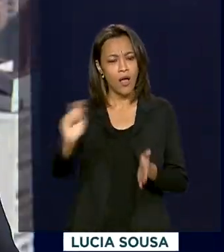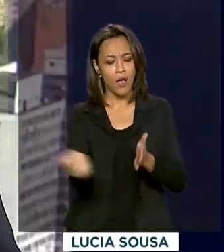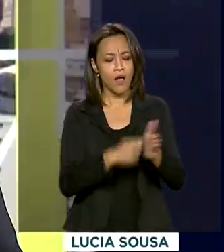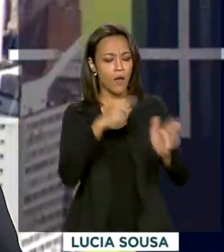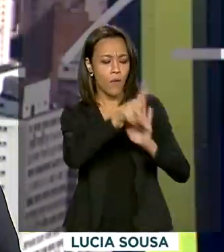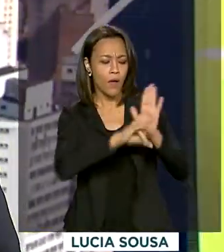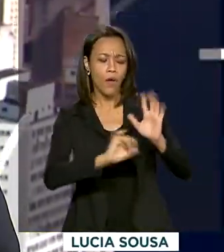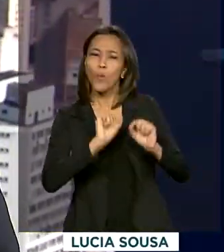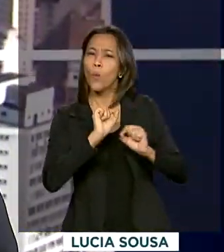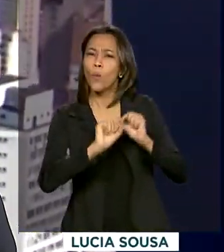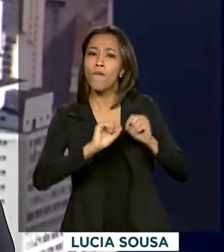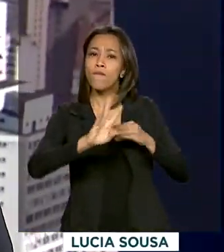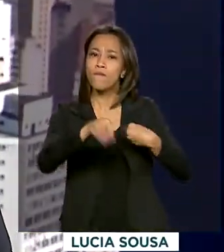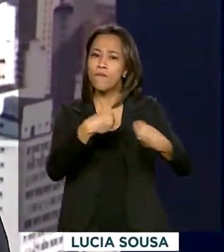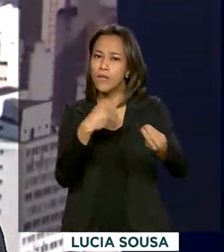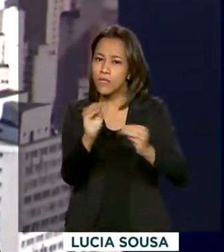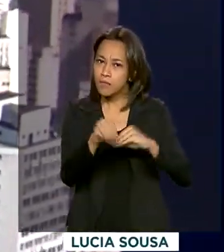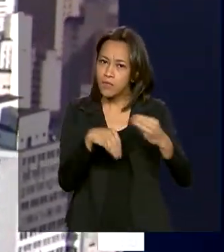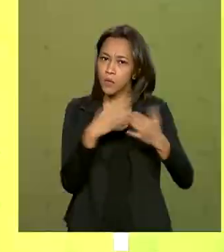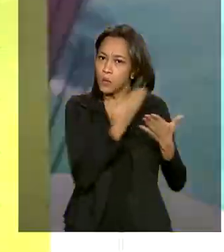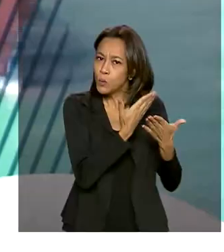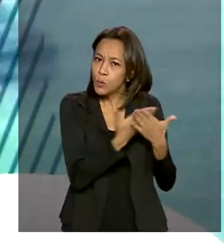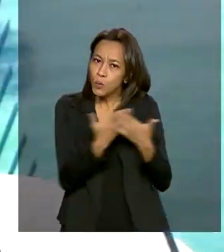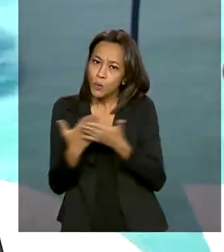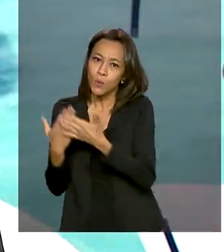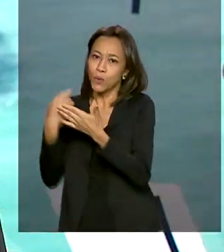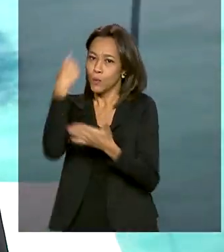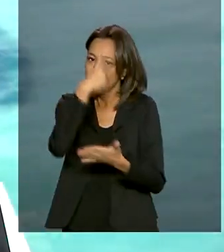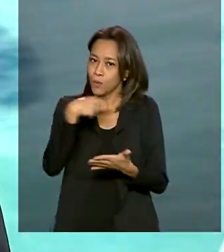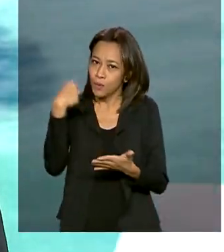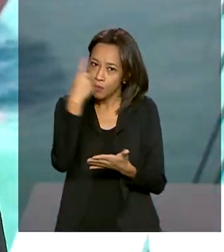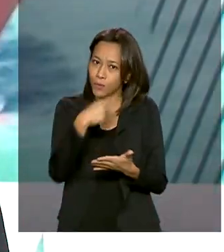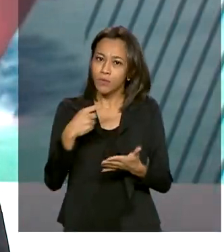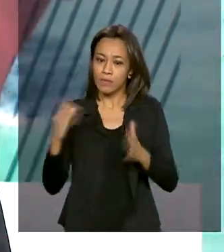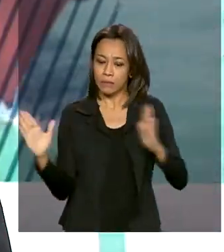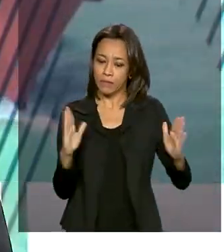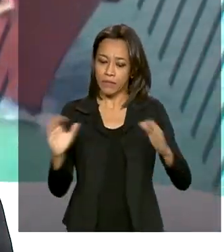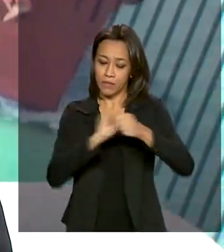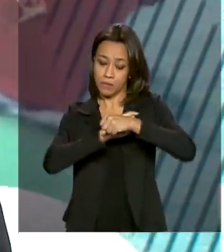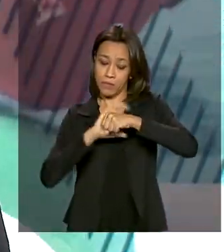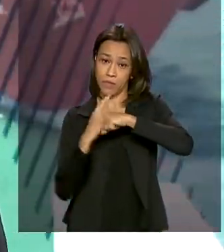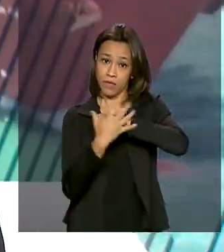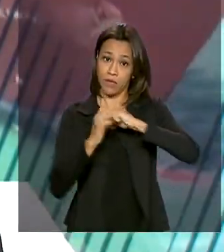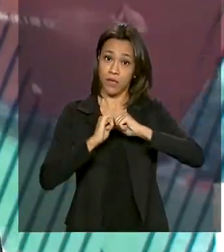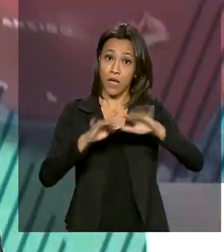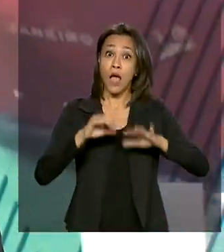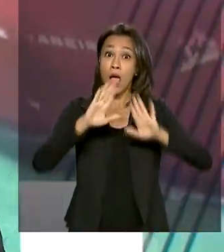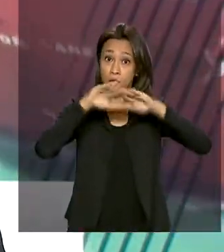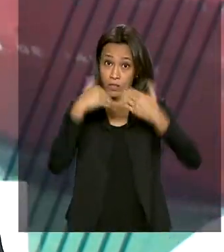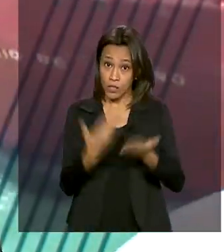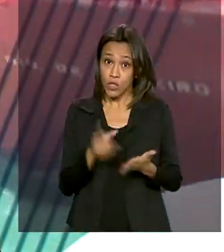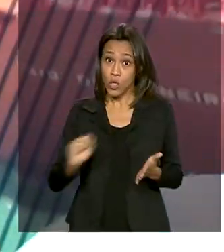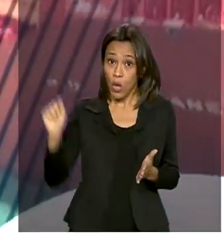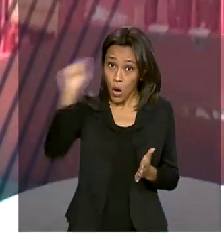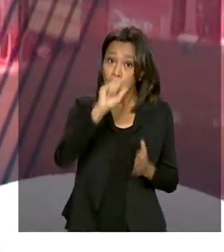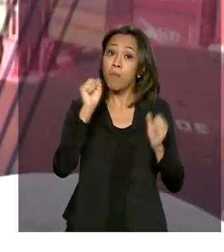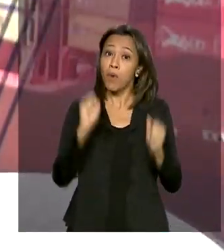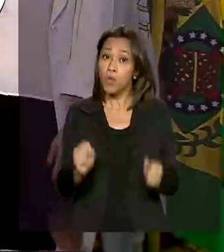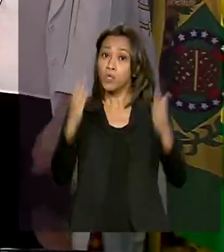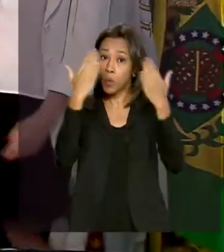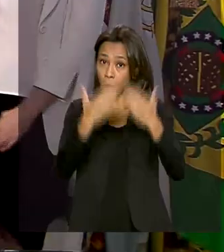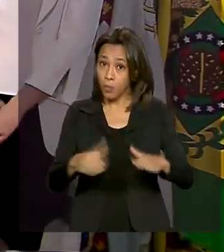flexibiliza o ano letivo da pandemia. As escolas poderão compensar no ano que vem a carga horária que não foi cumprida.